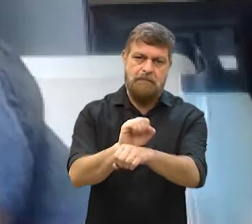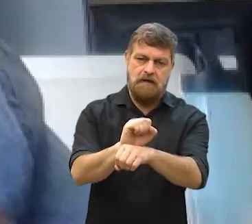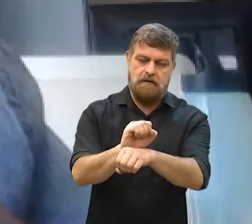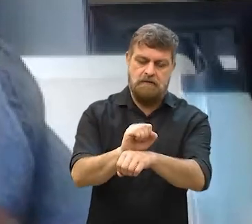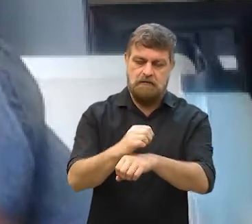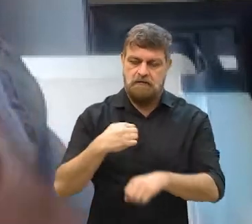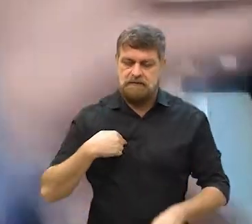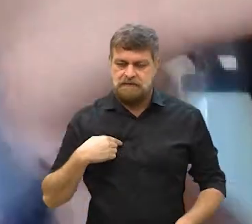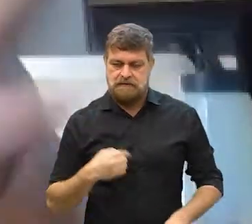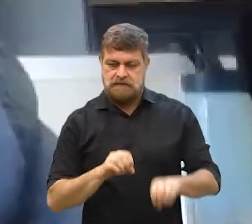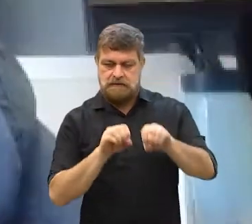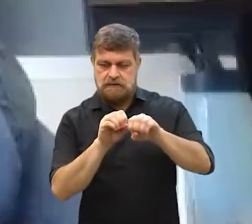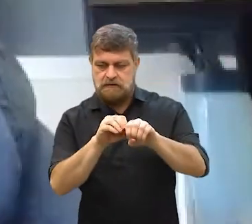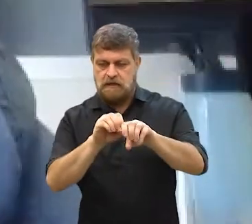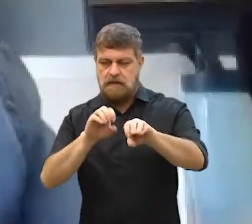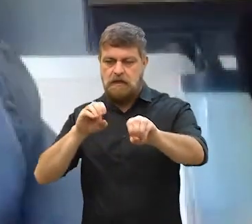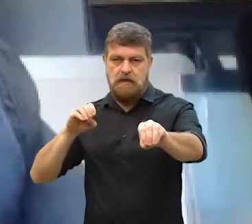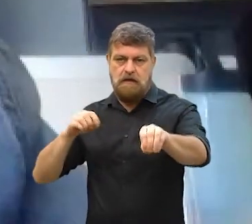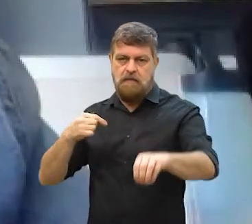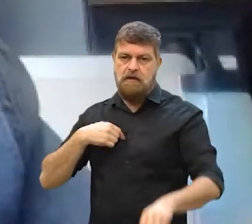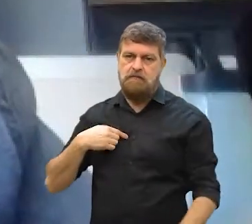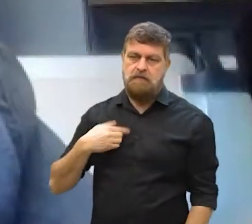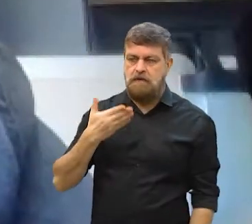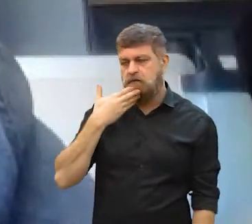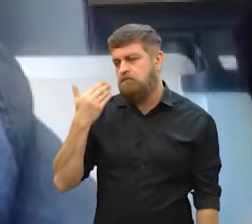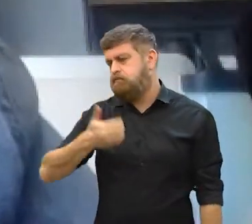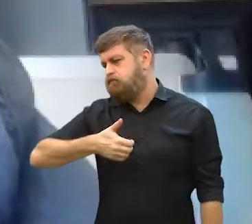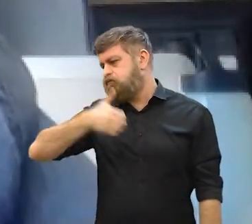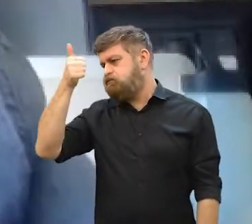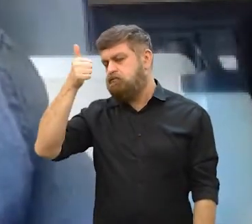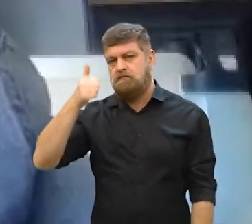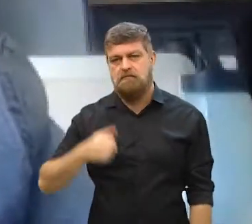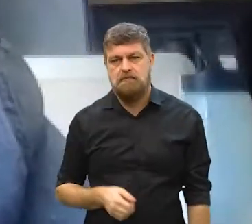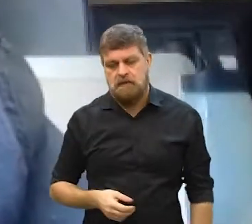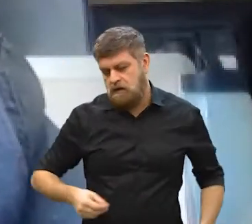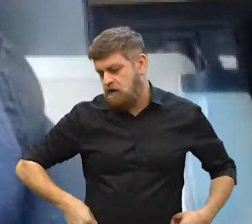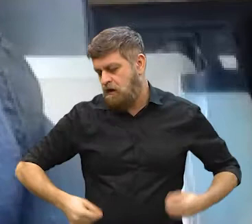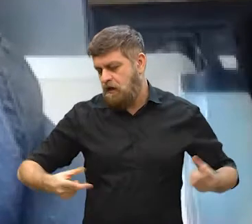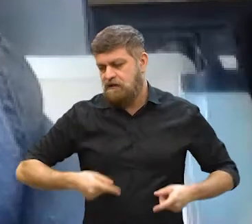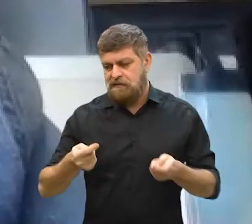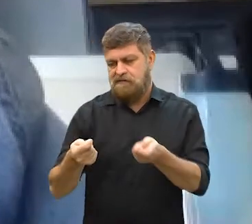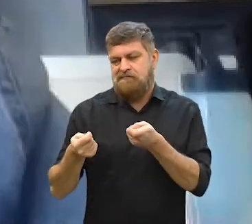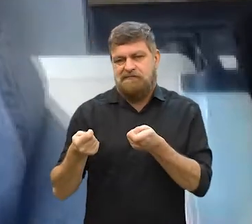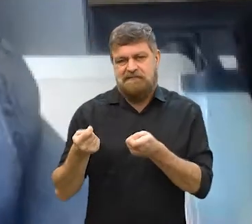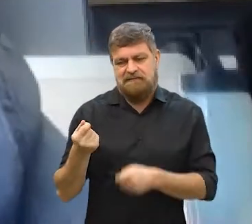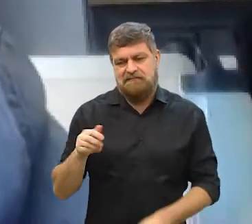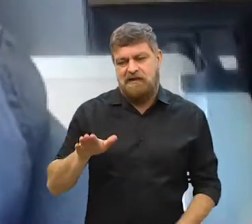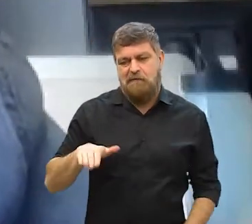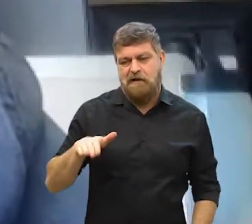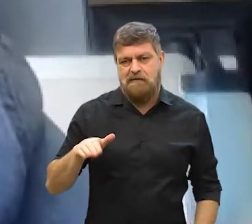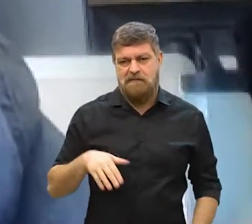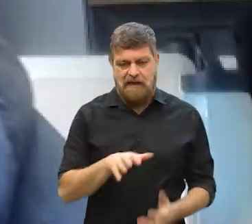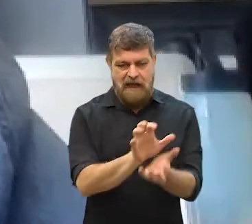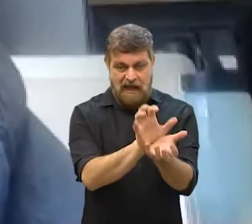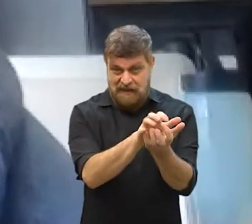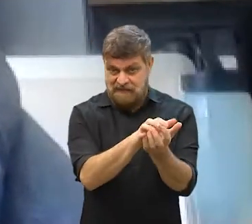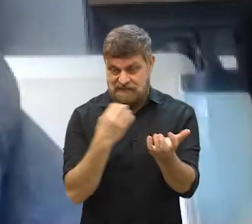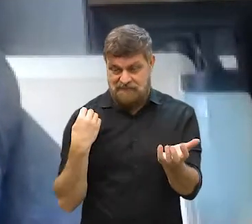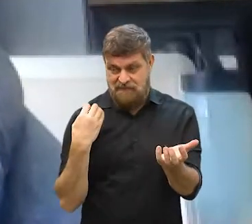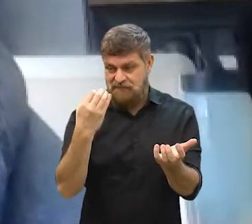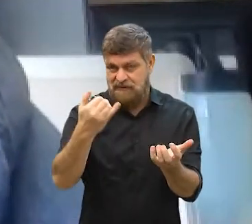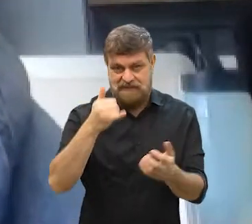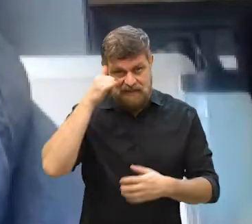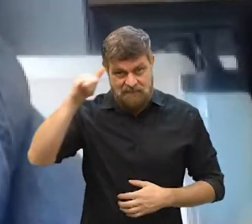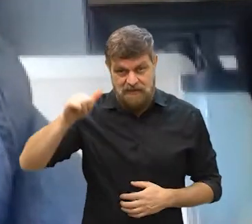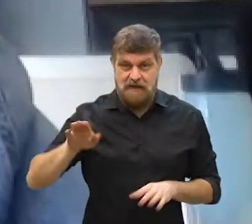poxa, se as aulas continuarem online, vai ficar melhor ainda, né? E aí eu acho que isso deve ter influenciado